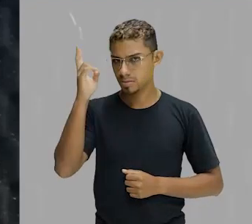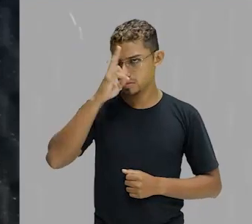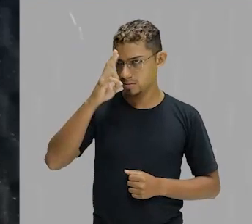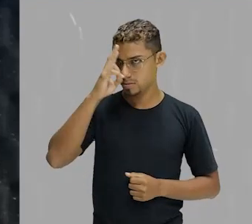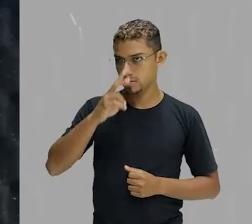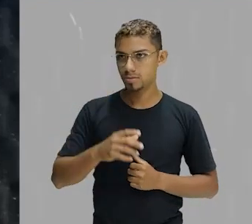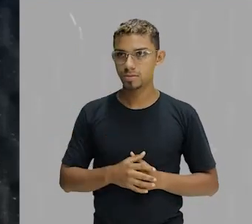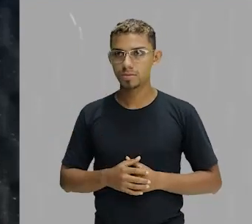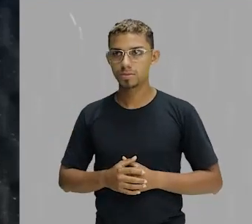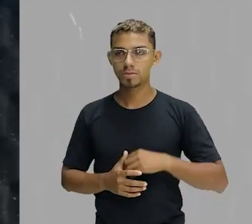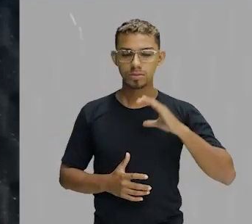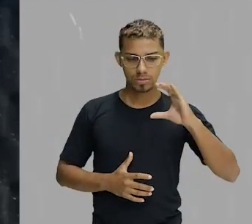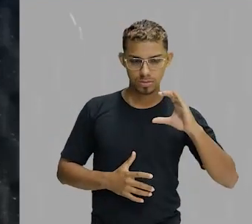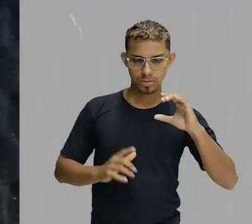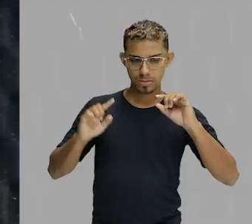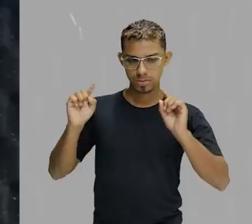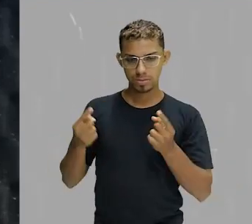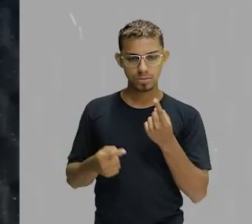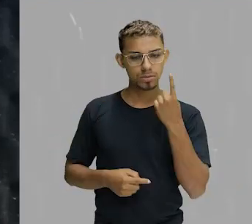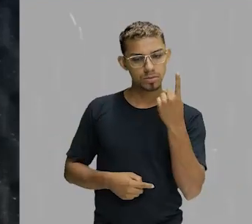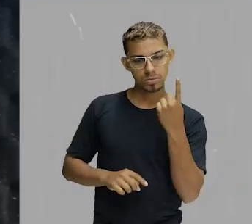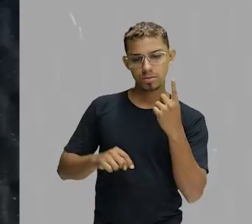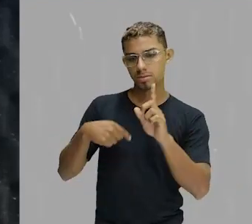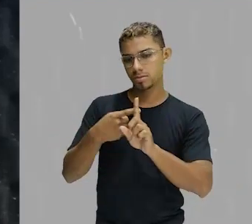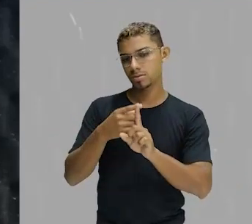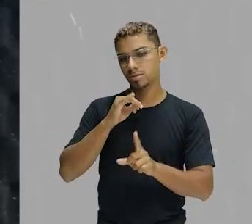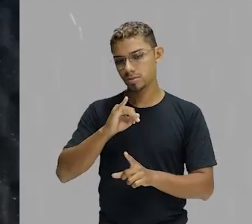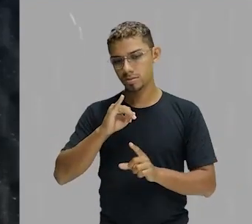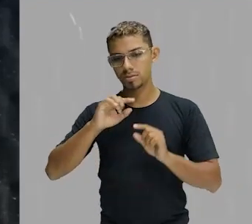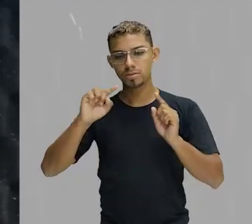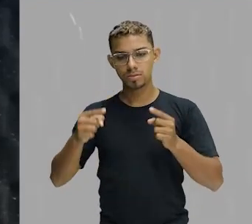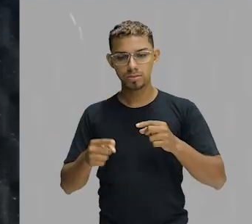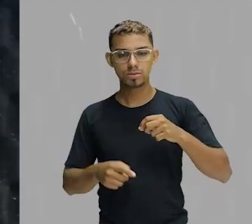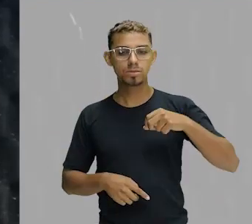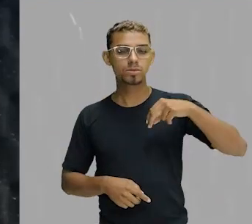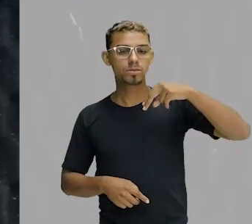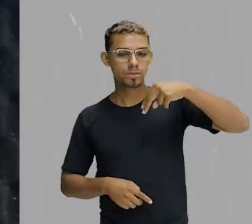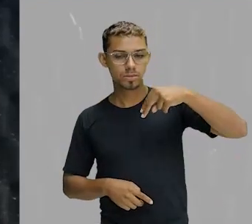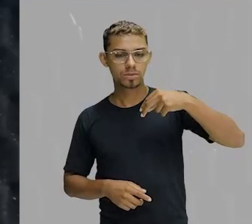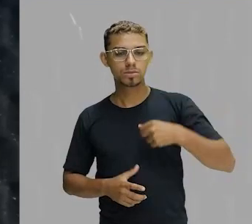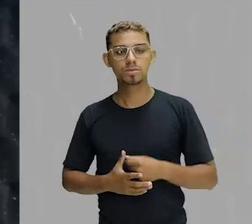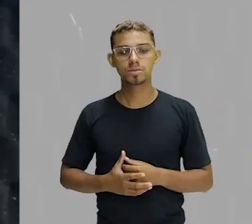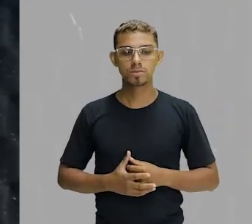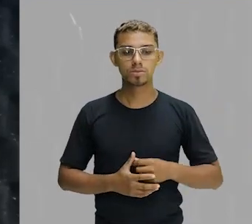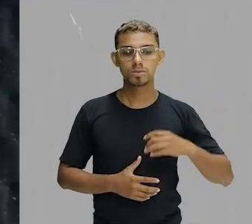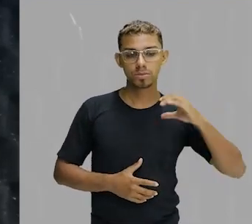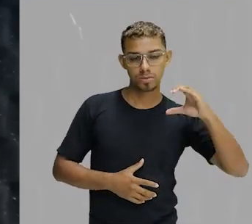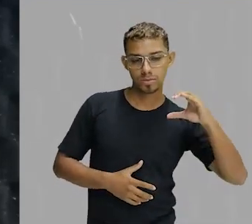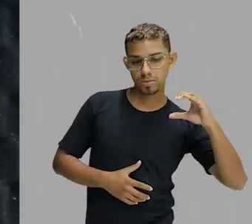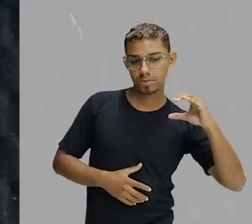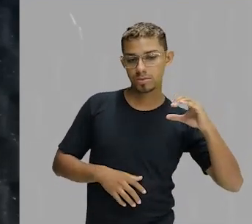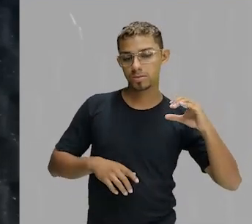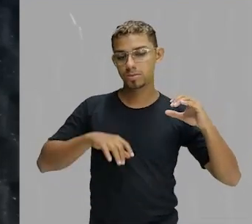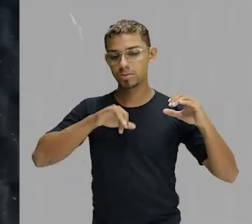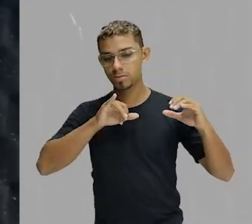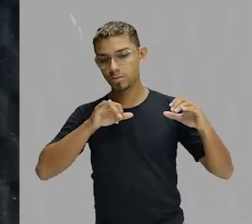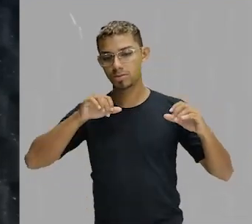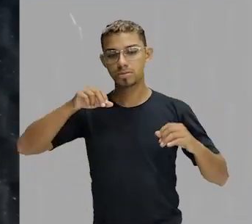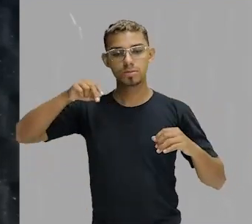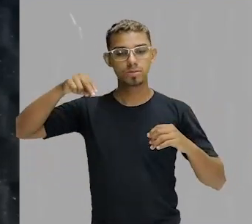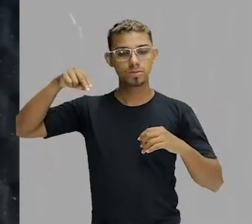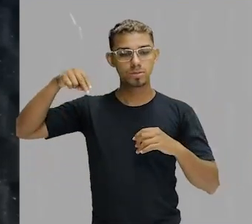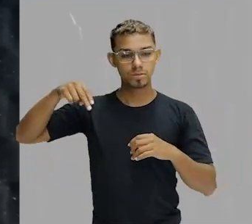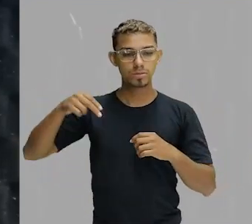o C, o I e quem? O N. E nós geralmente calculamos o M maiúsculo, não é